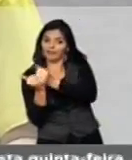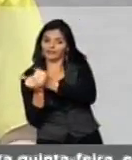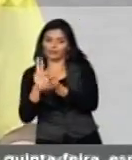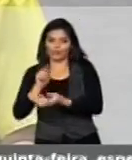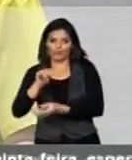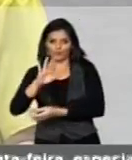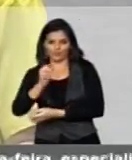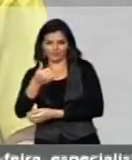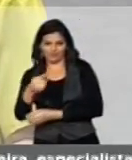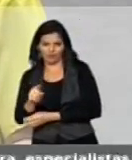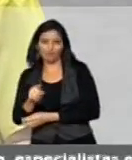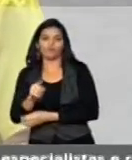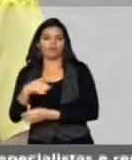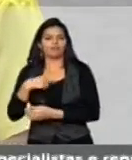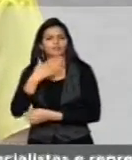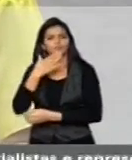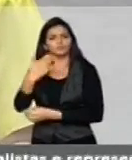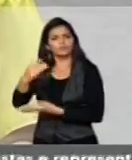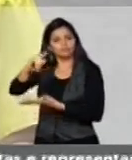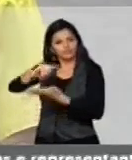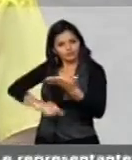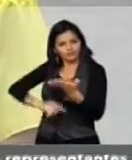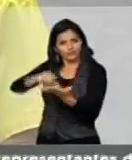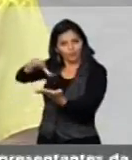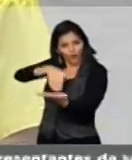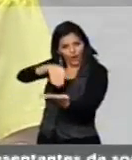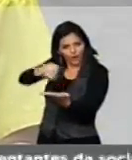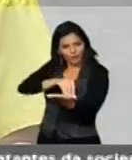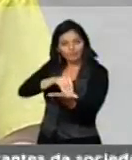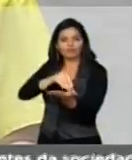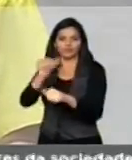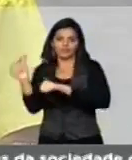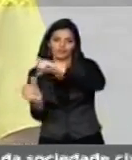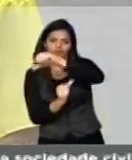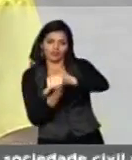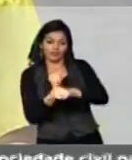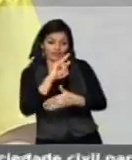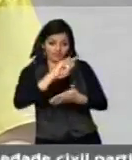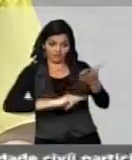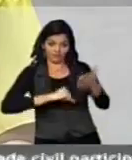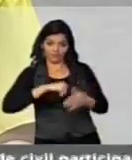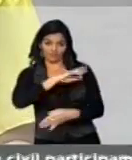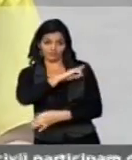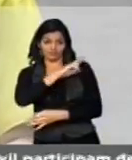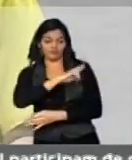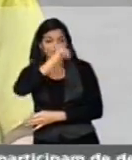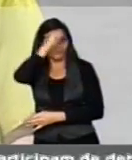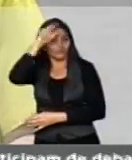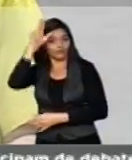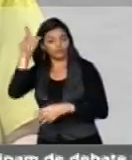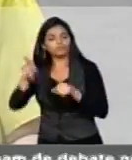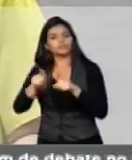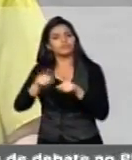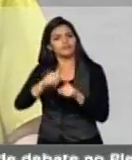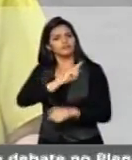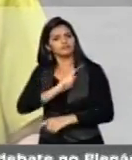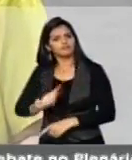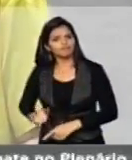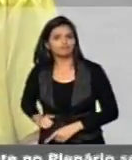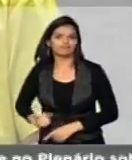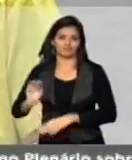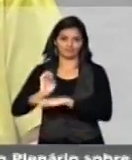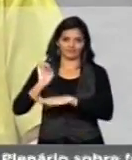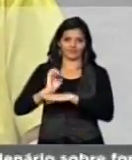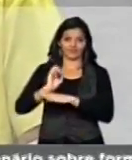União solicitando cópia do documento de transferência da área à Prefeitura e ao Governo do Estado